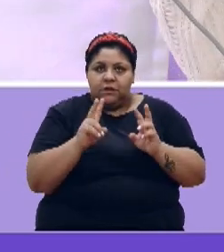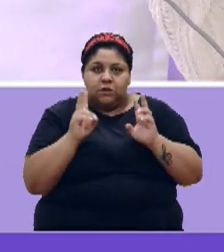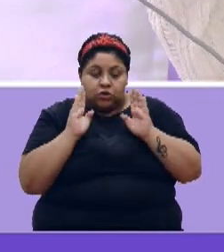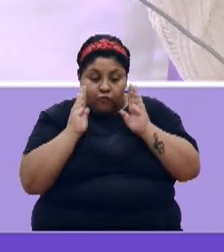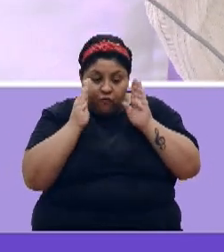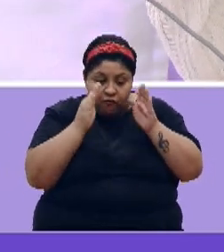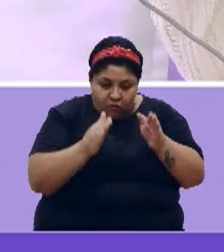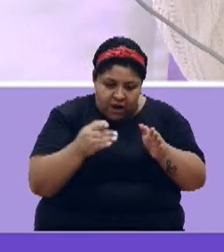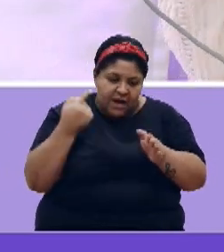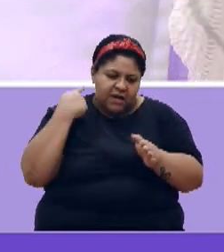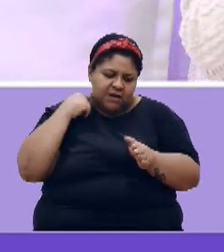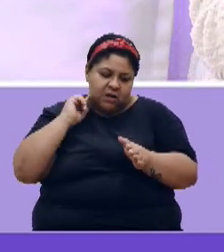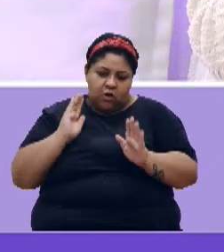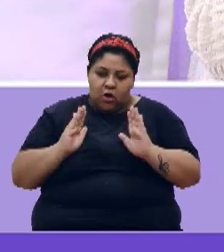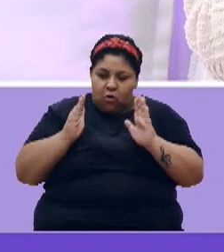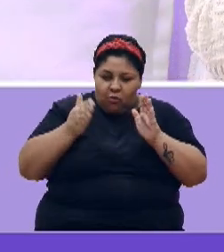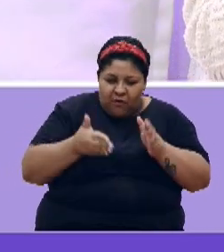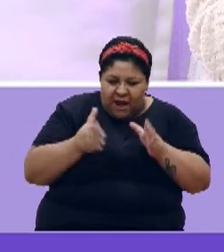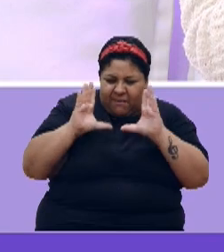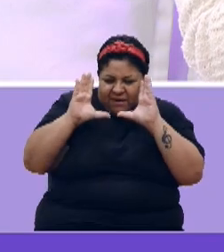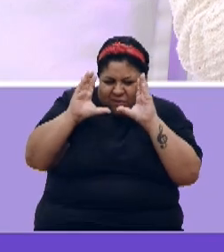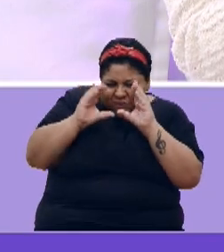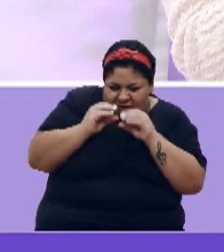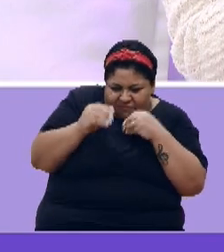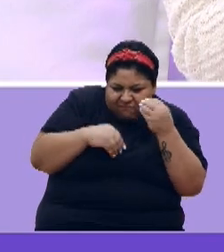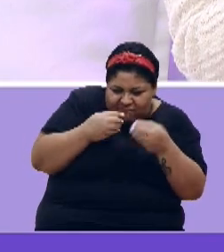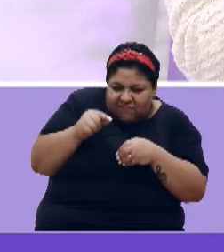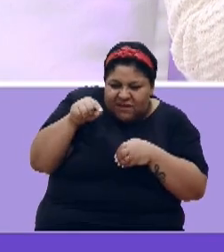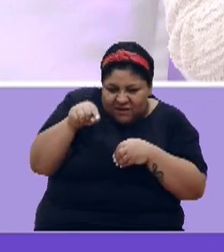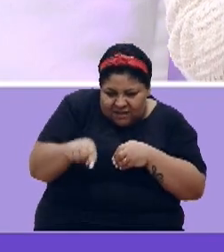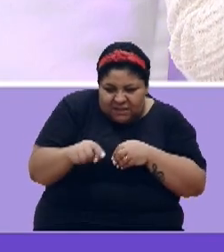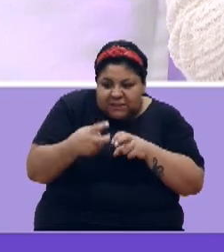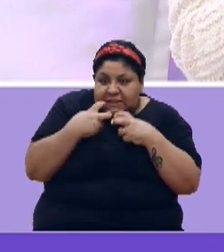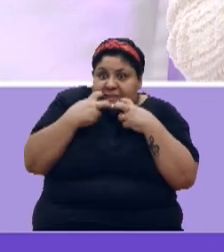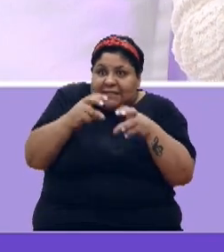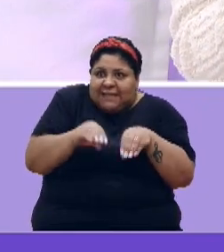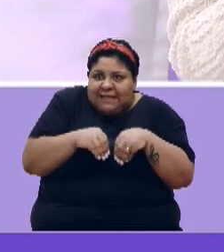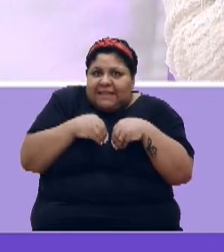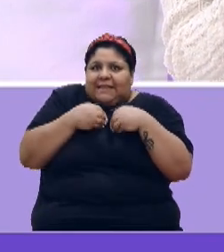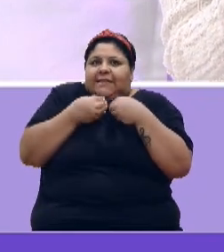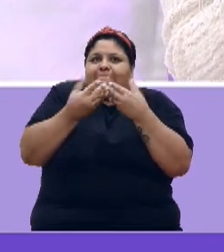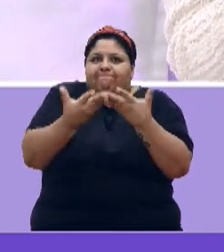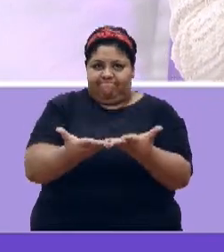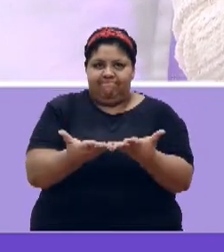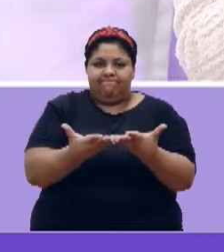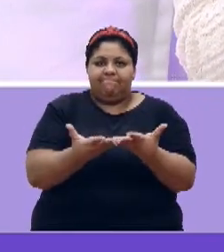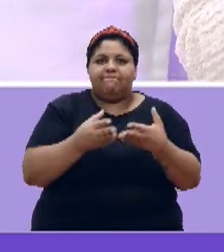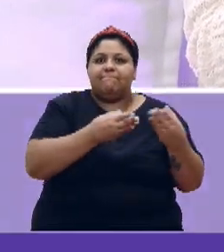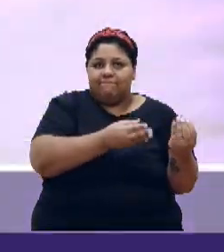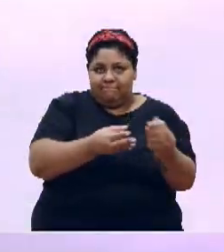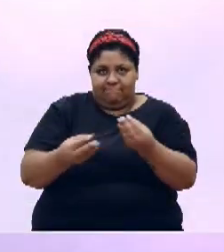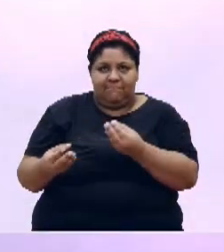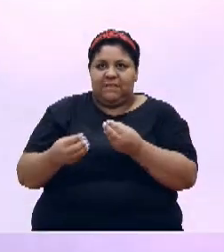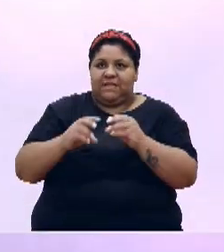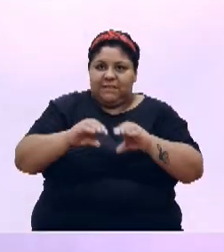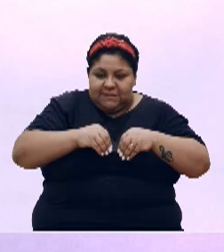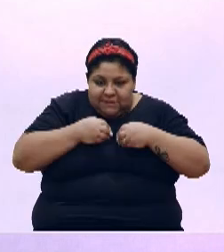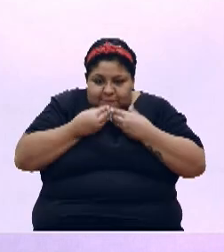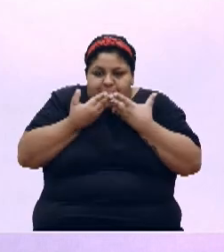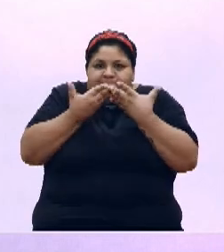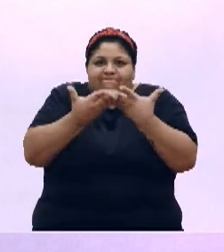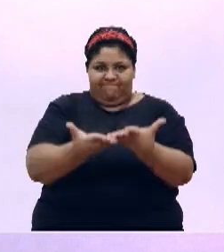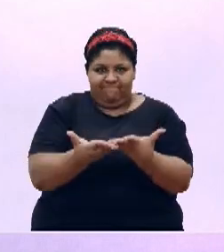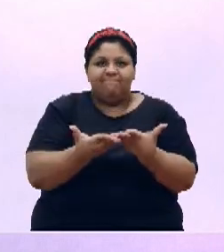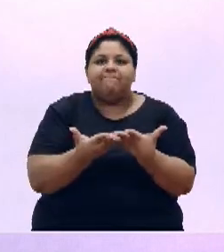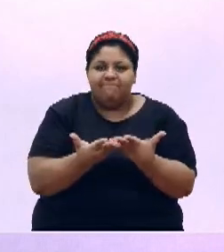se a gente não olhar para essa escuridão, uma hora essa escuridão vai gritar. E em muitos momentos essa escuridão gritou dentro de mim.